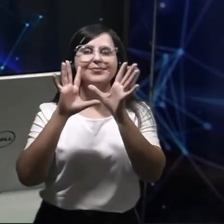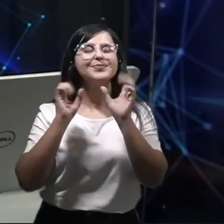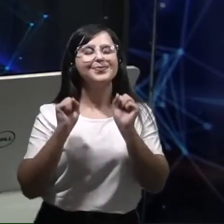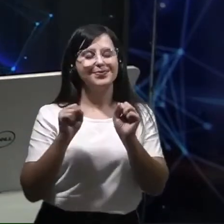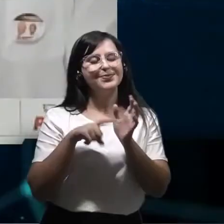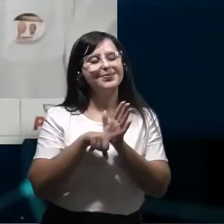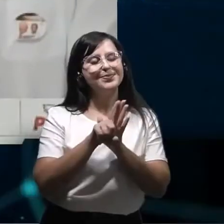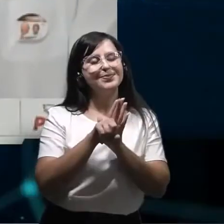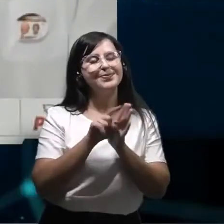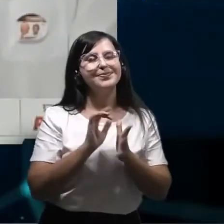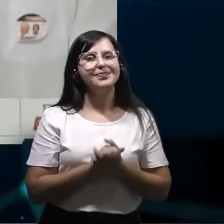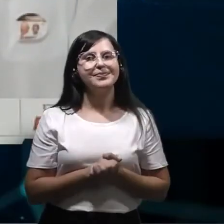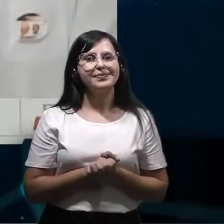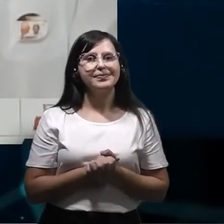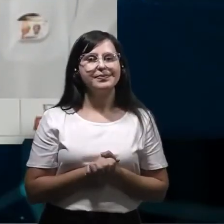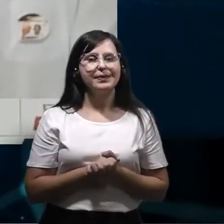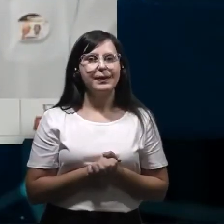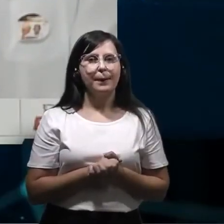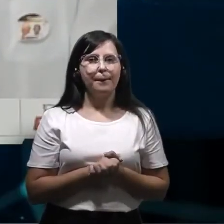formular a sua pergunta.